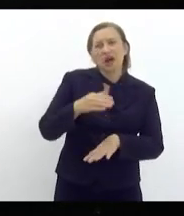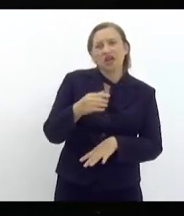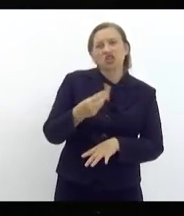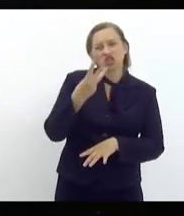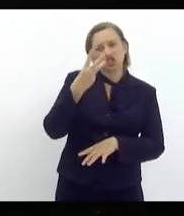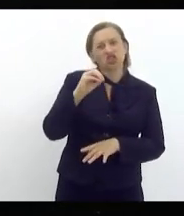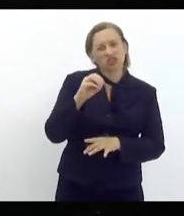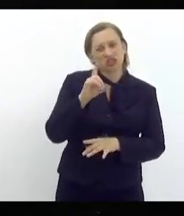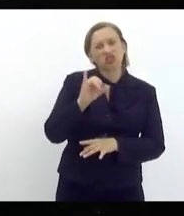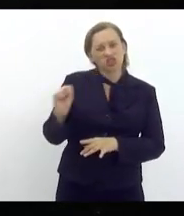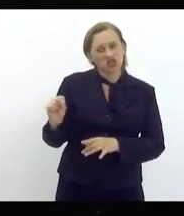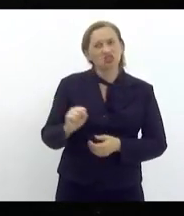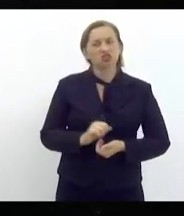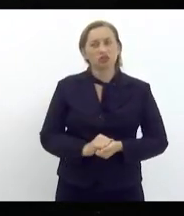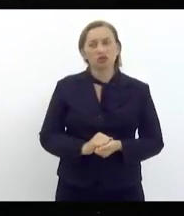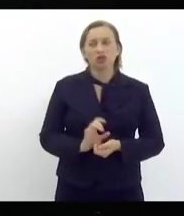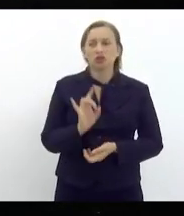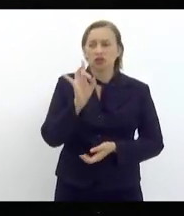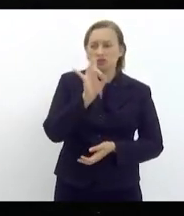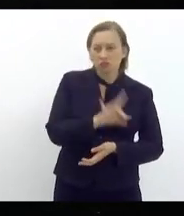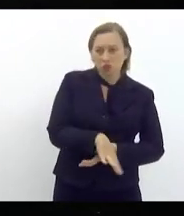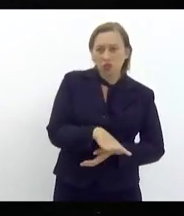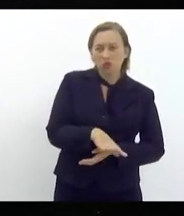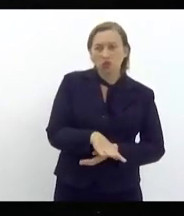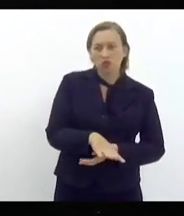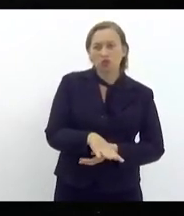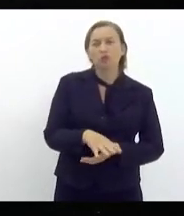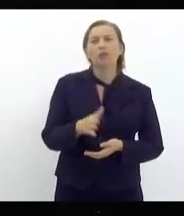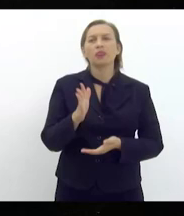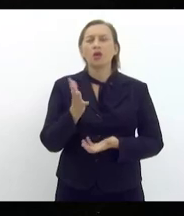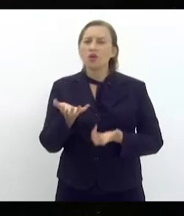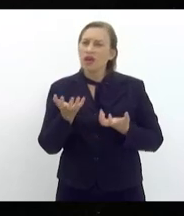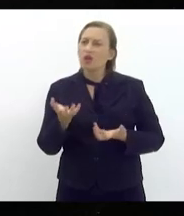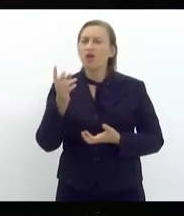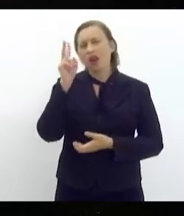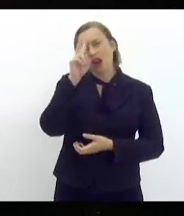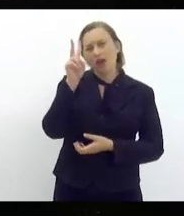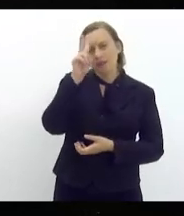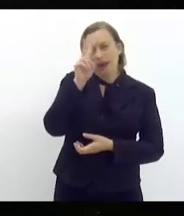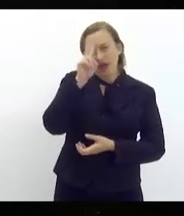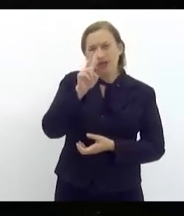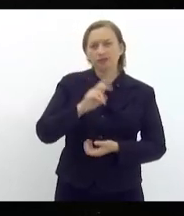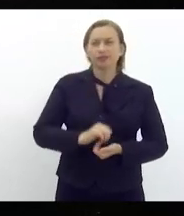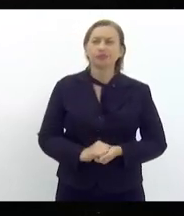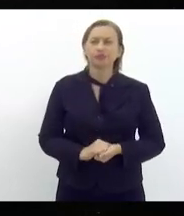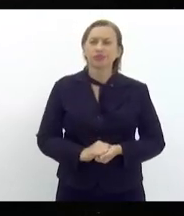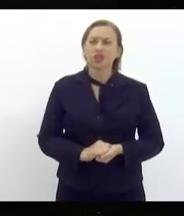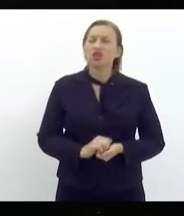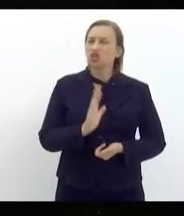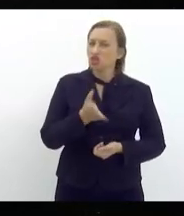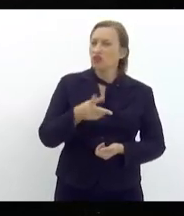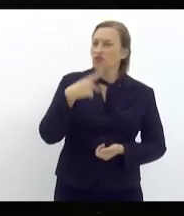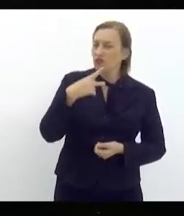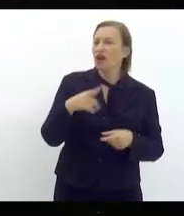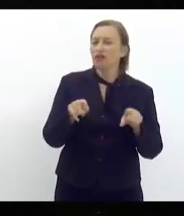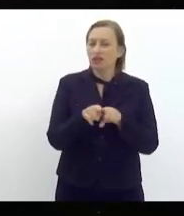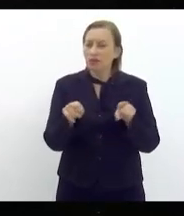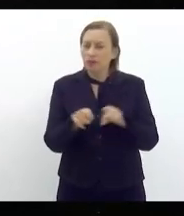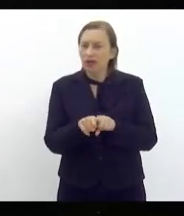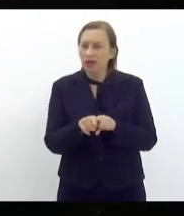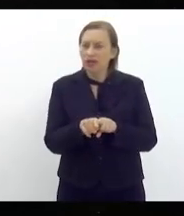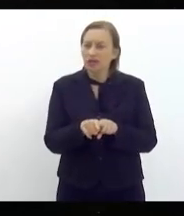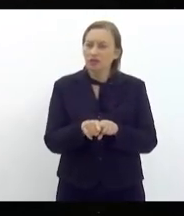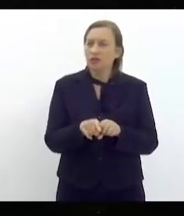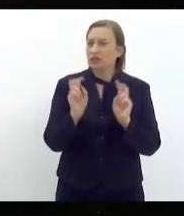30 dias. Por último, quero lembrar aqui que já foi dito também nessa